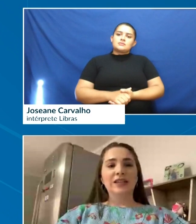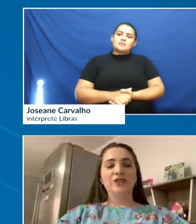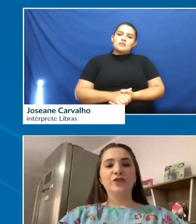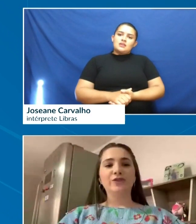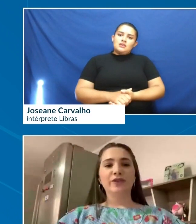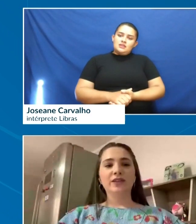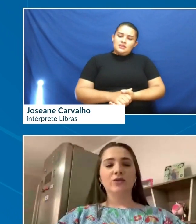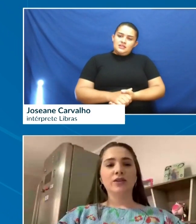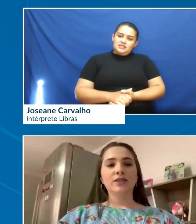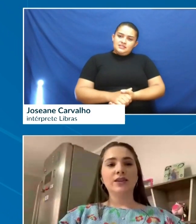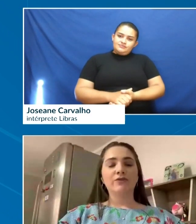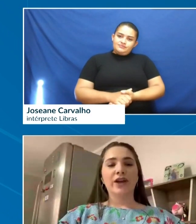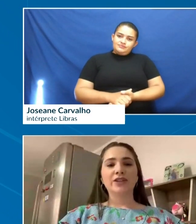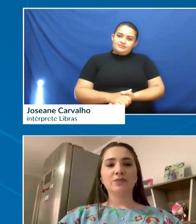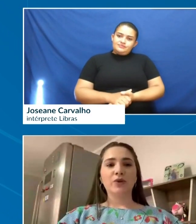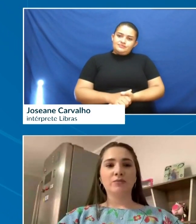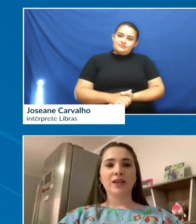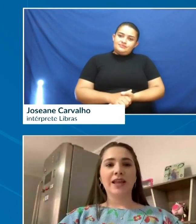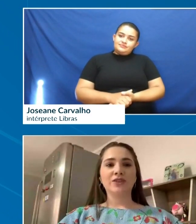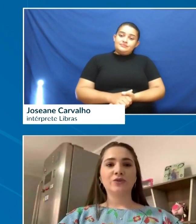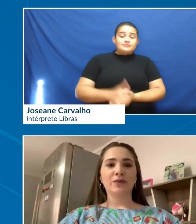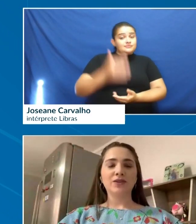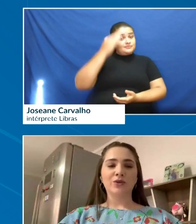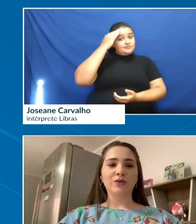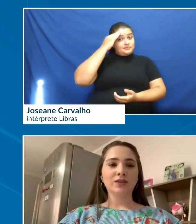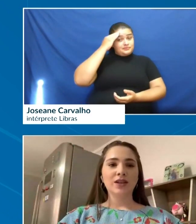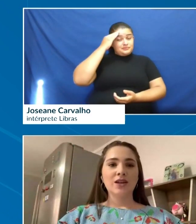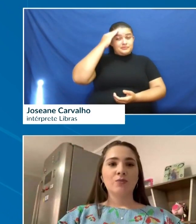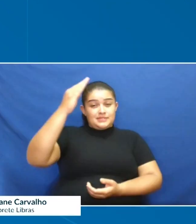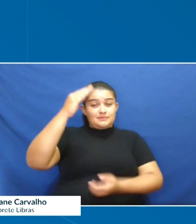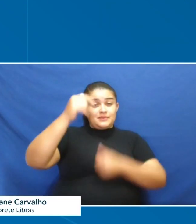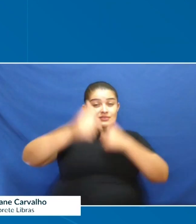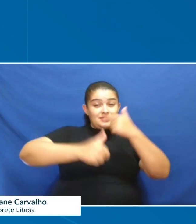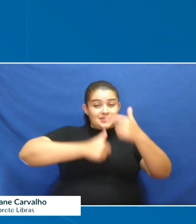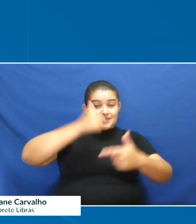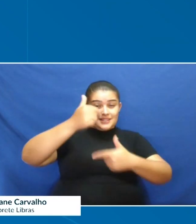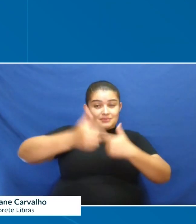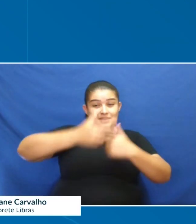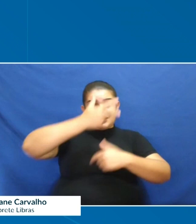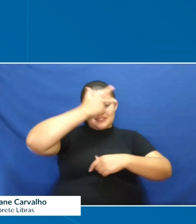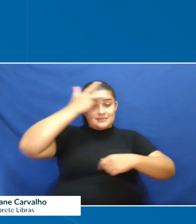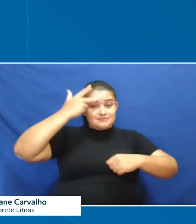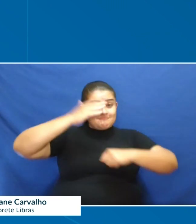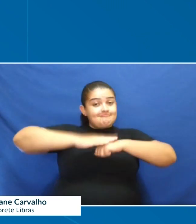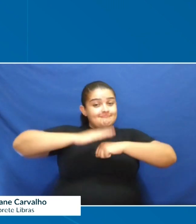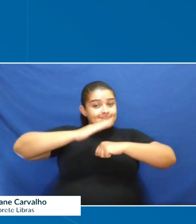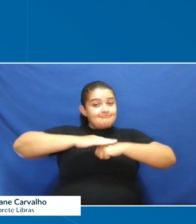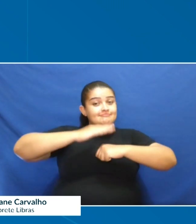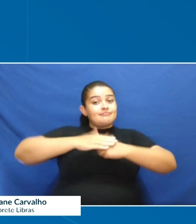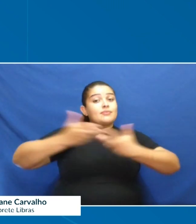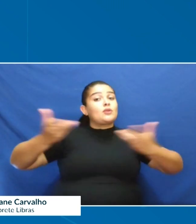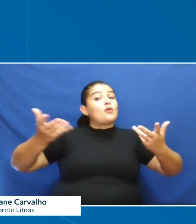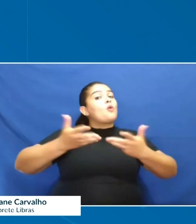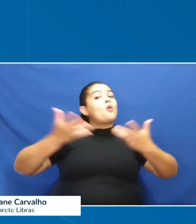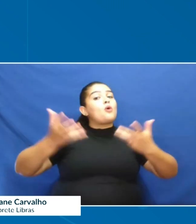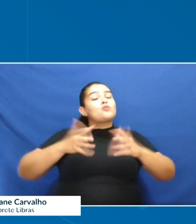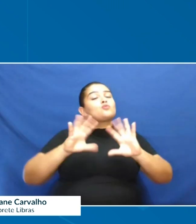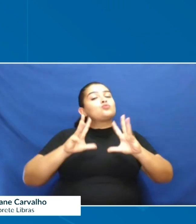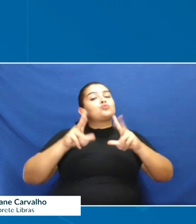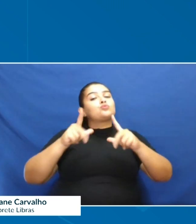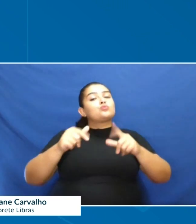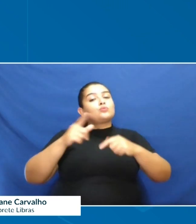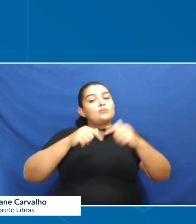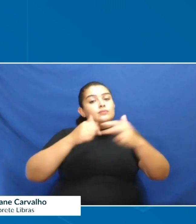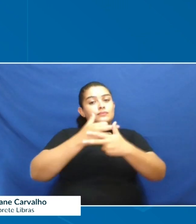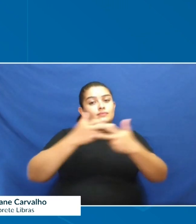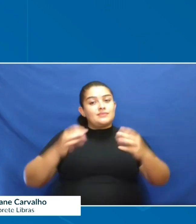principal coisa que a gente enfrentou, assim, foi a disponibilidade de pessoas, porque hoje, pela linha ser completamente automatizada, a gente conta só